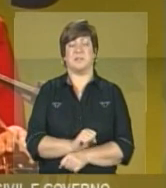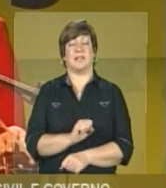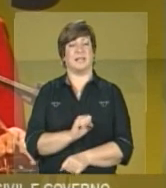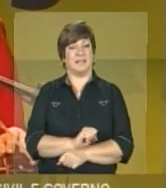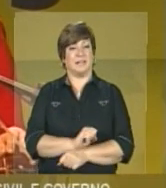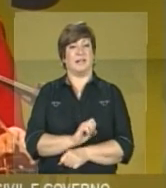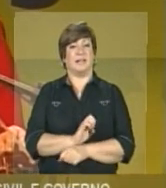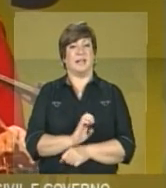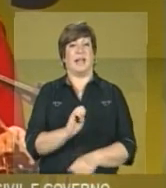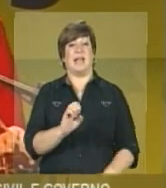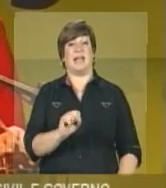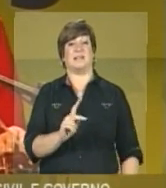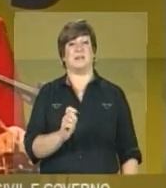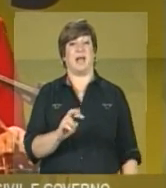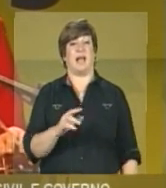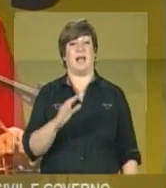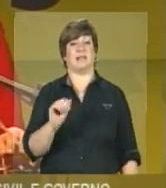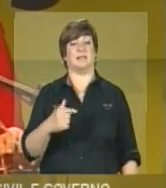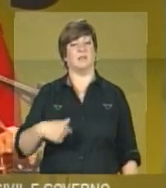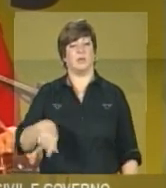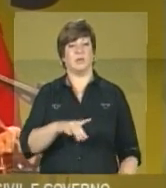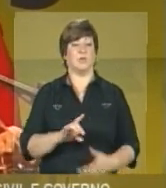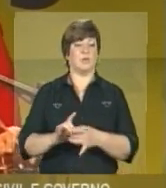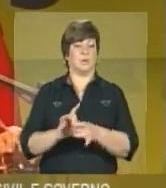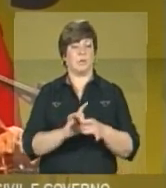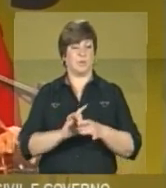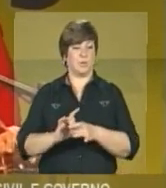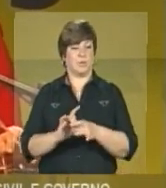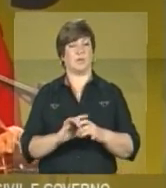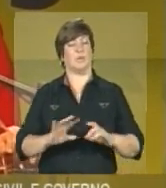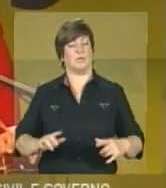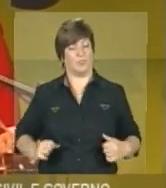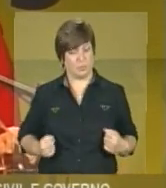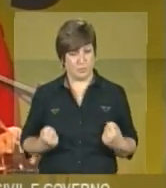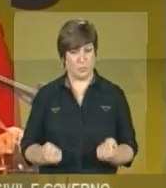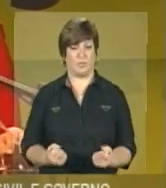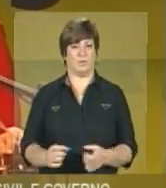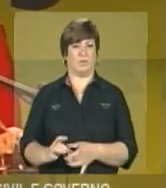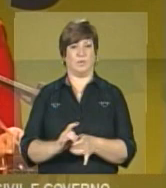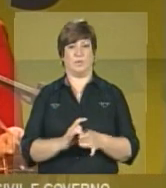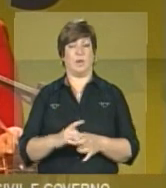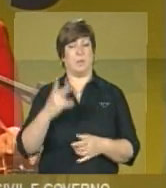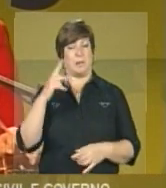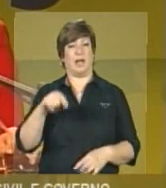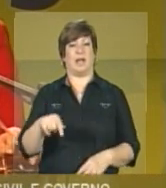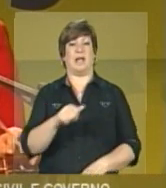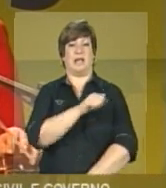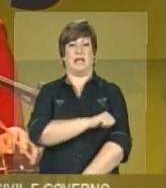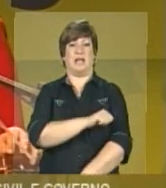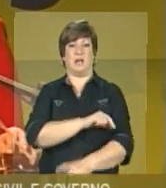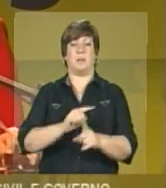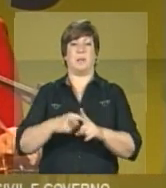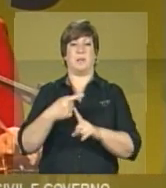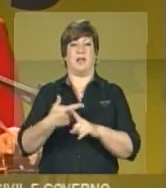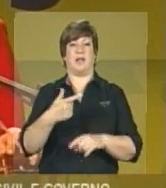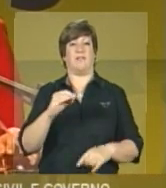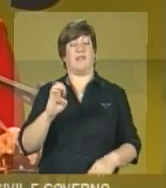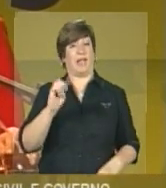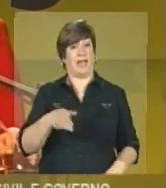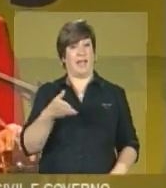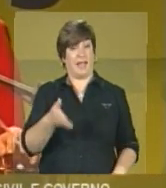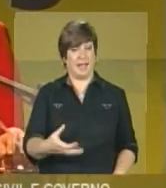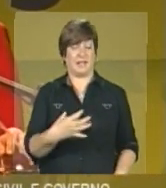É essa esperança que nos une e nos mobiliza para Rio Mais 20. É